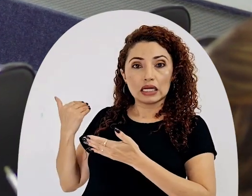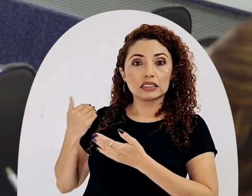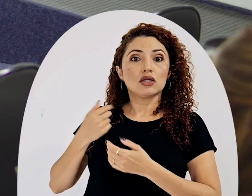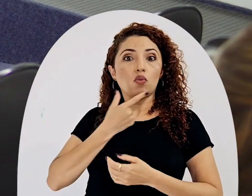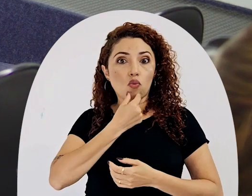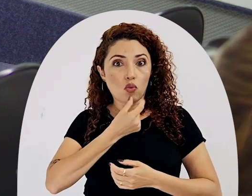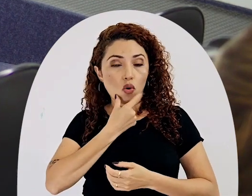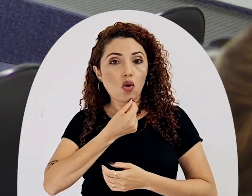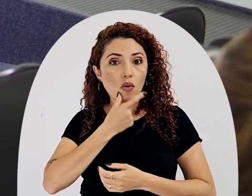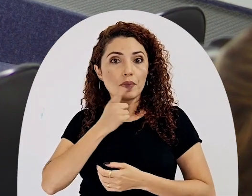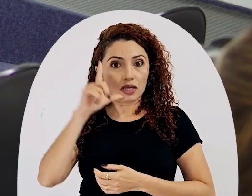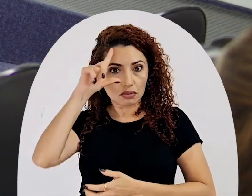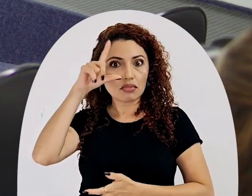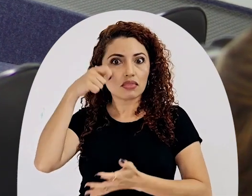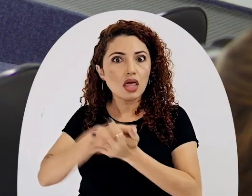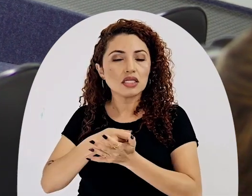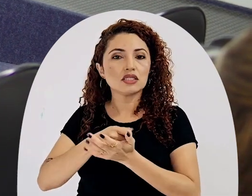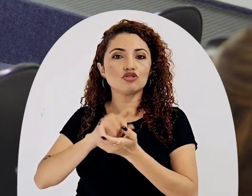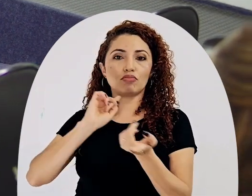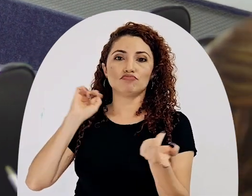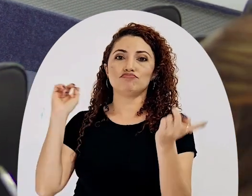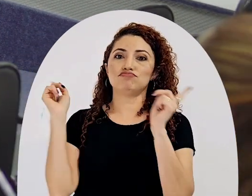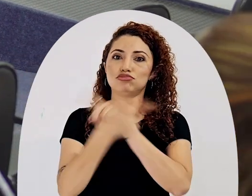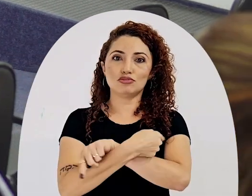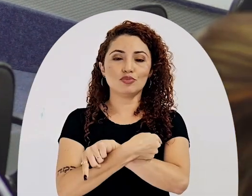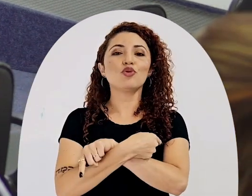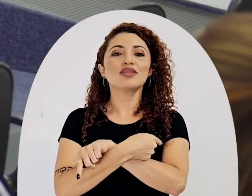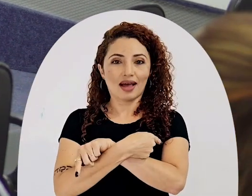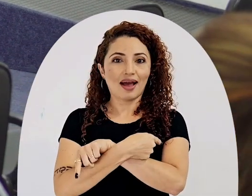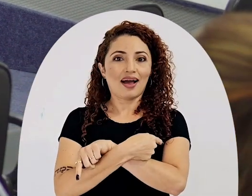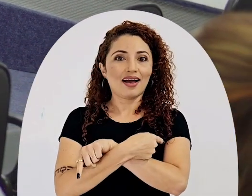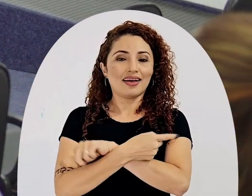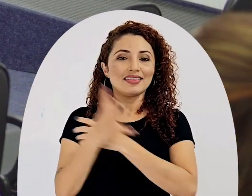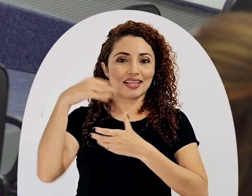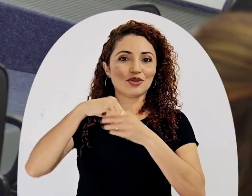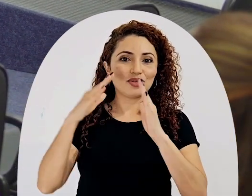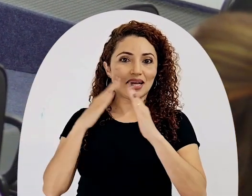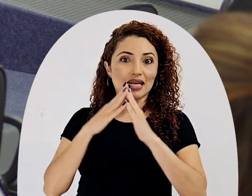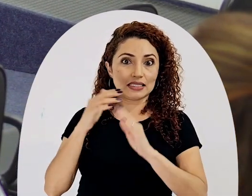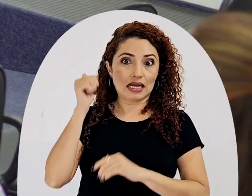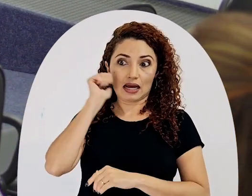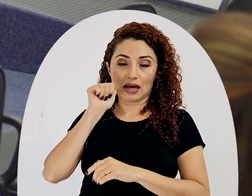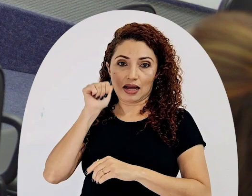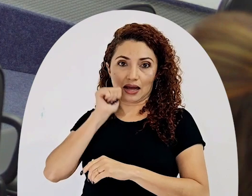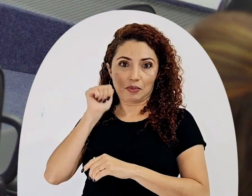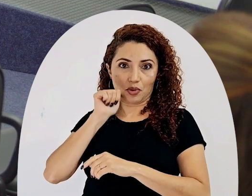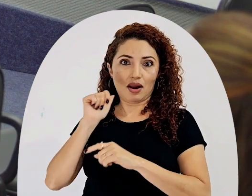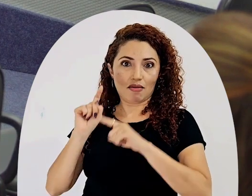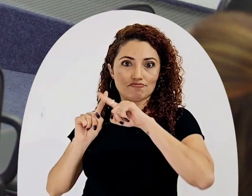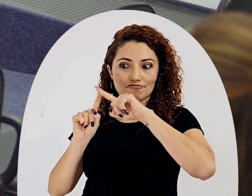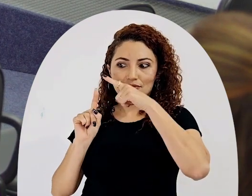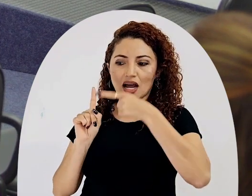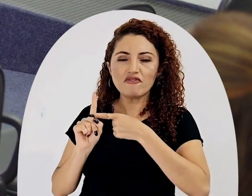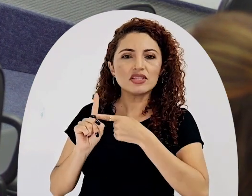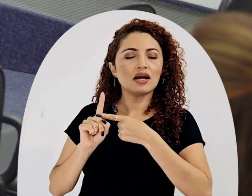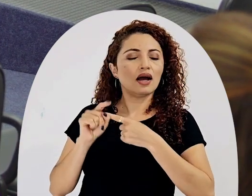A mulher engravidou, e ele quis fazer esse estudo para poder entender como é que era cuidar da casa e do